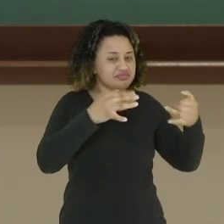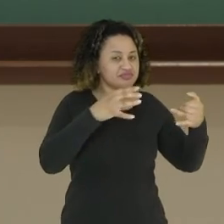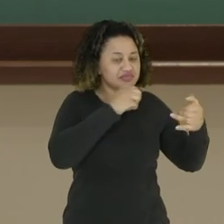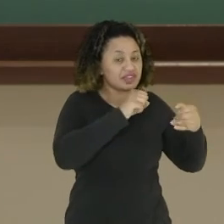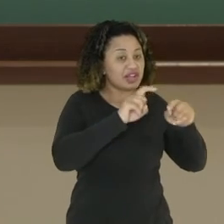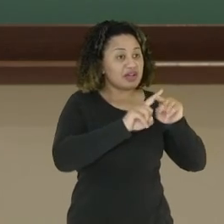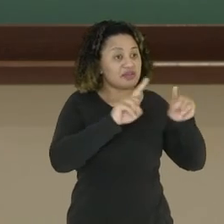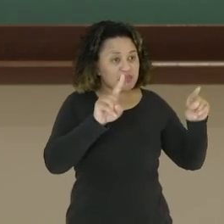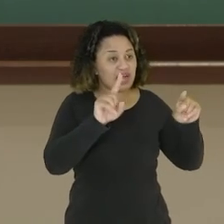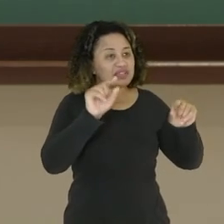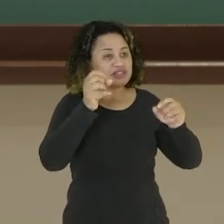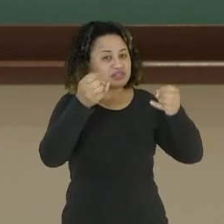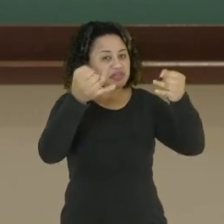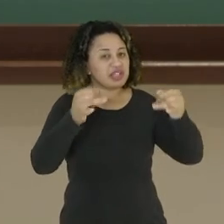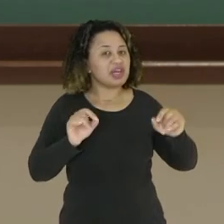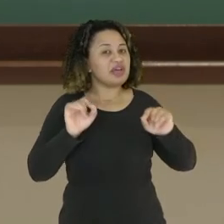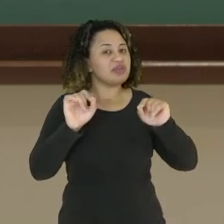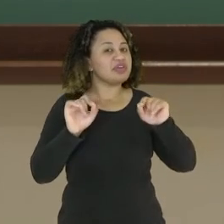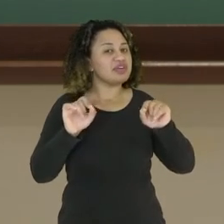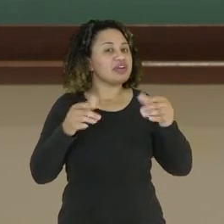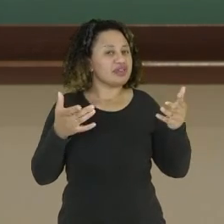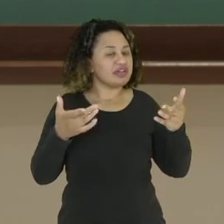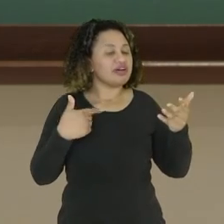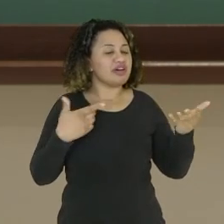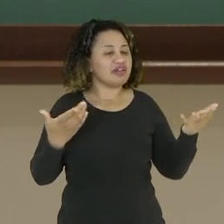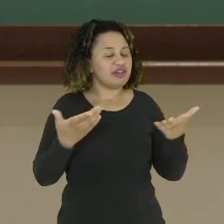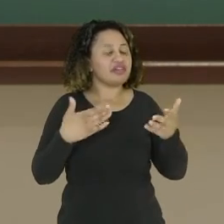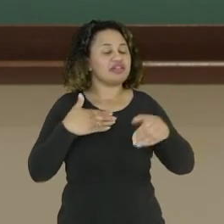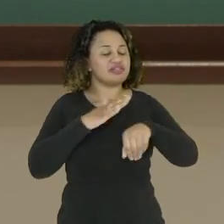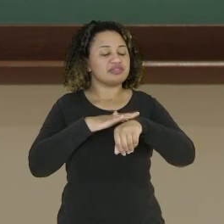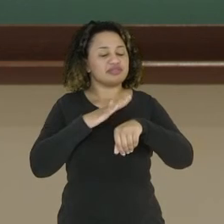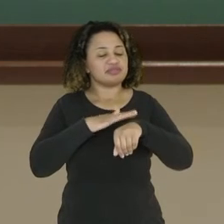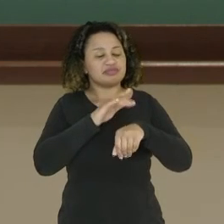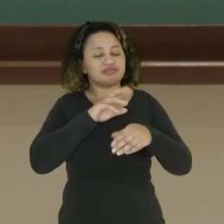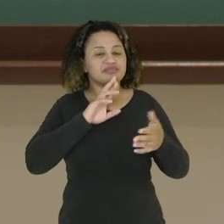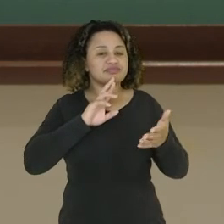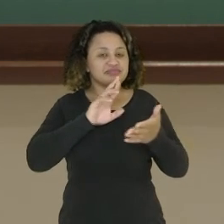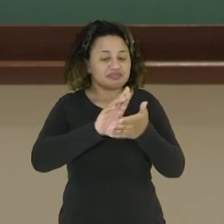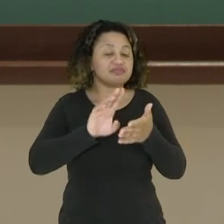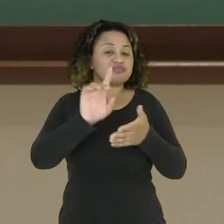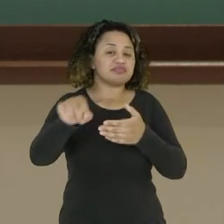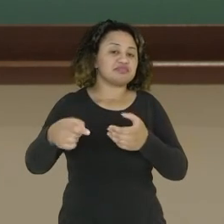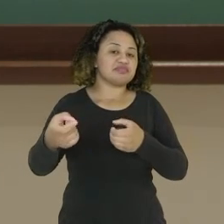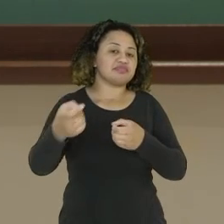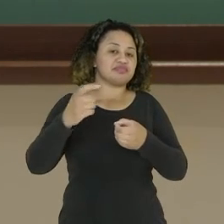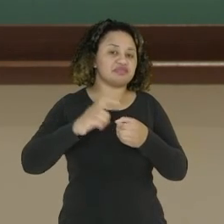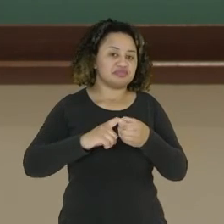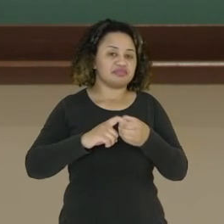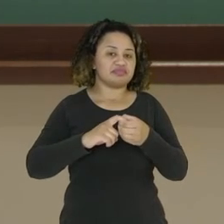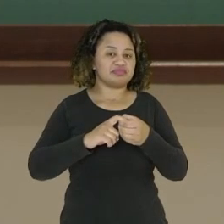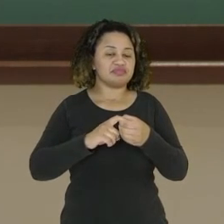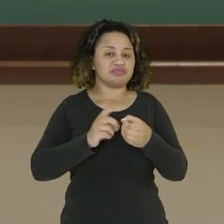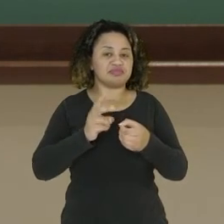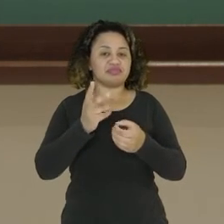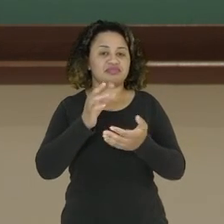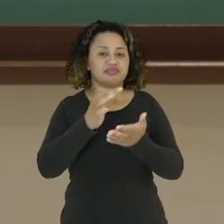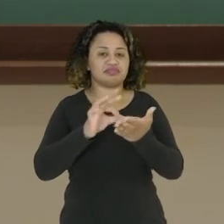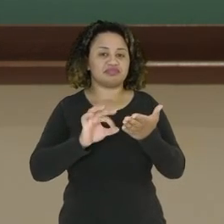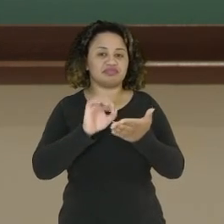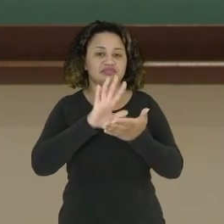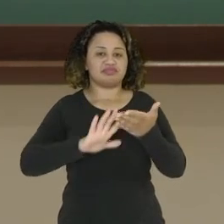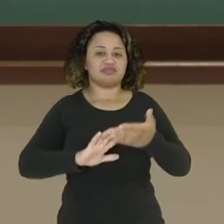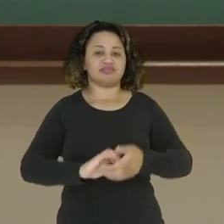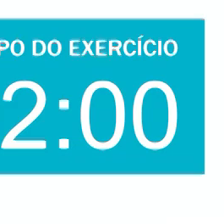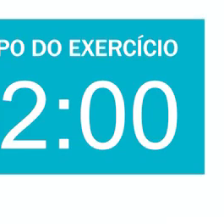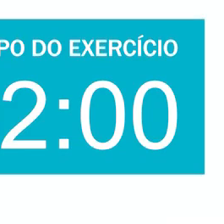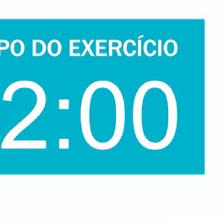mas eu mencionei o que é uma onda estacionária. Você terá um tempo para responder e na sequência nós vamos retornar com a solução do